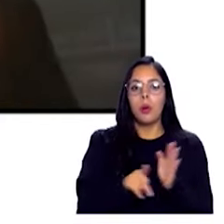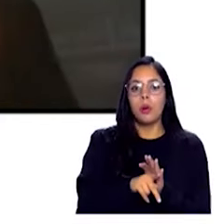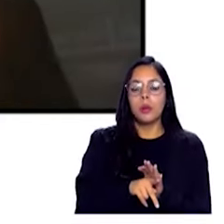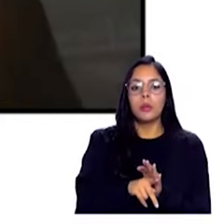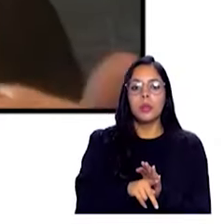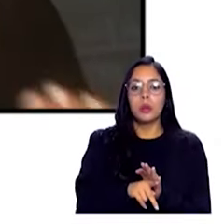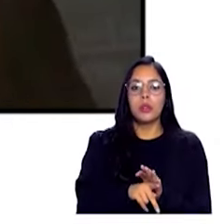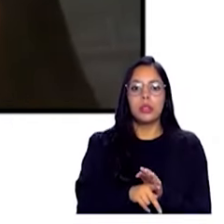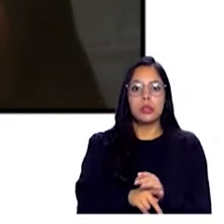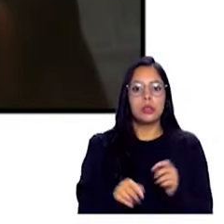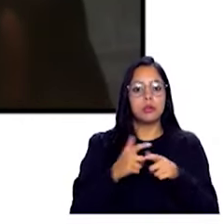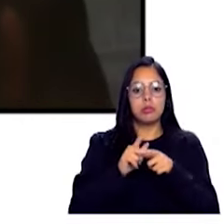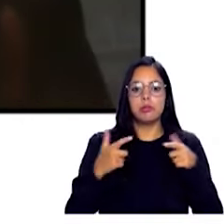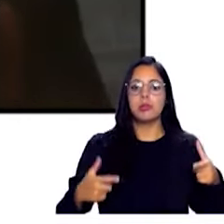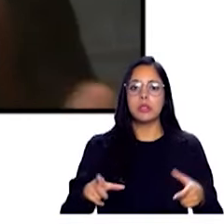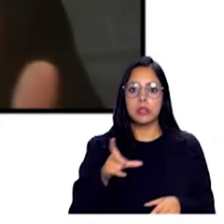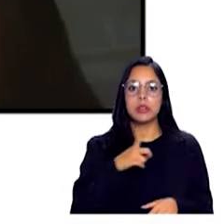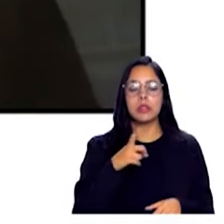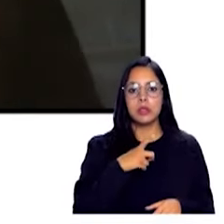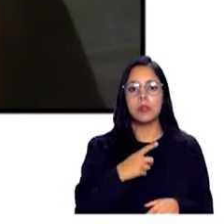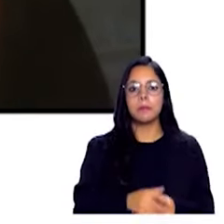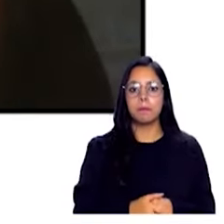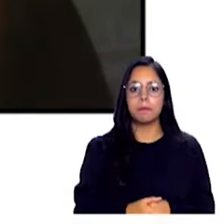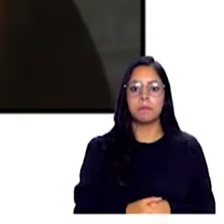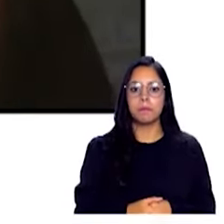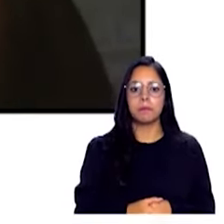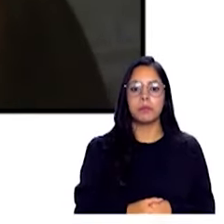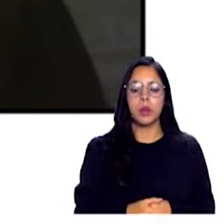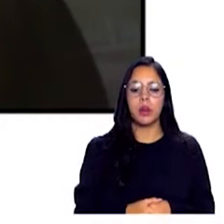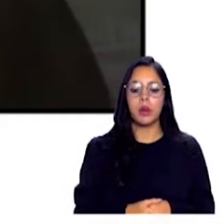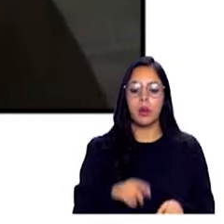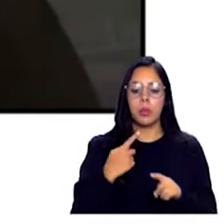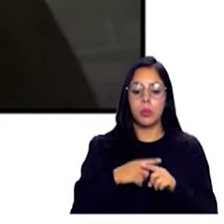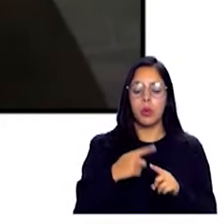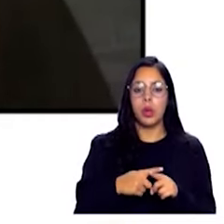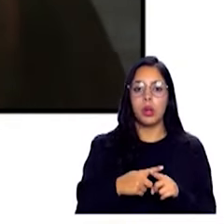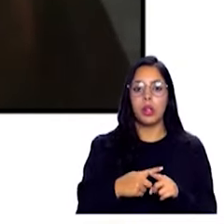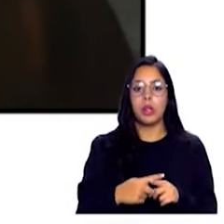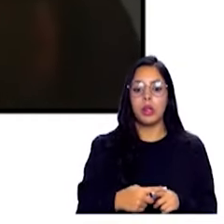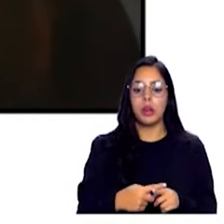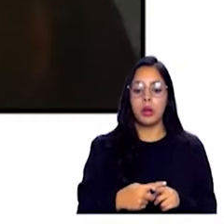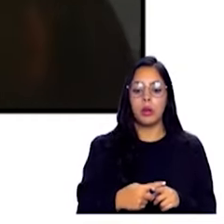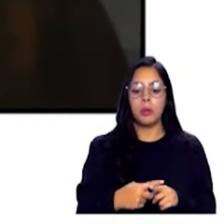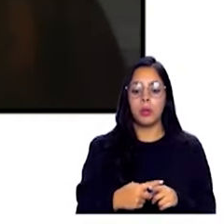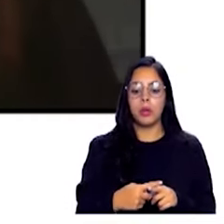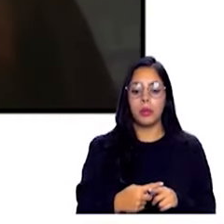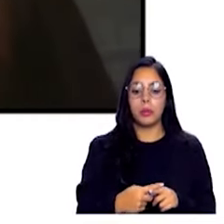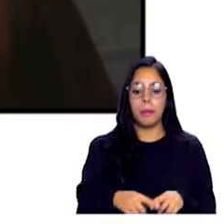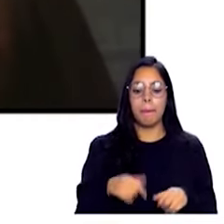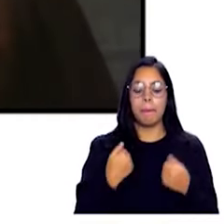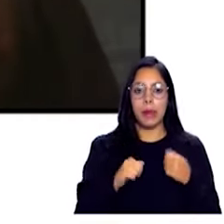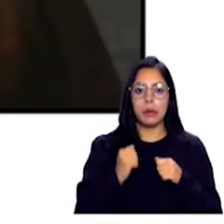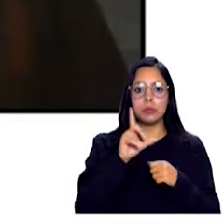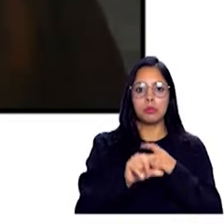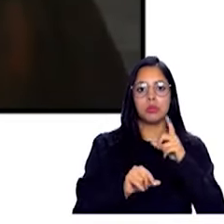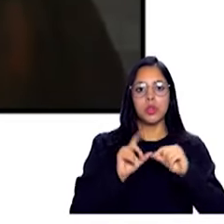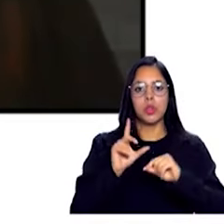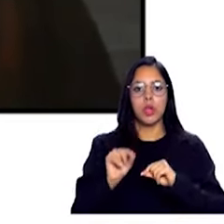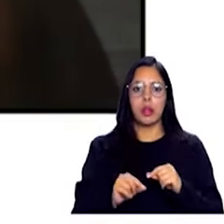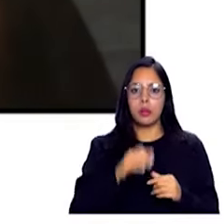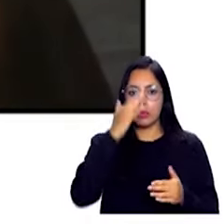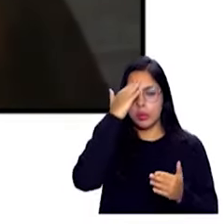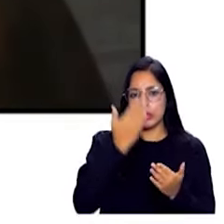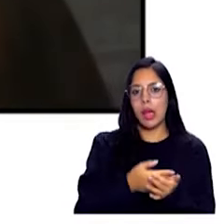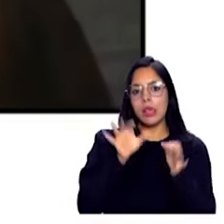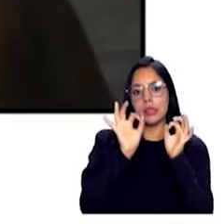imenso né pelo menos aparentemente porque esse dispositivo tem que fazer com que esse filtro cumpra a sua finalidade qual é a